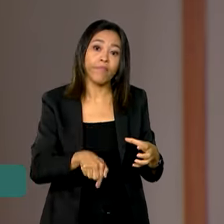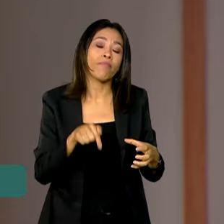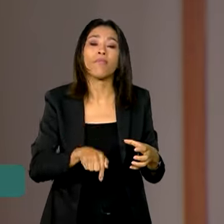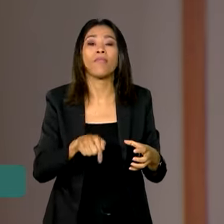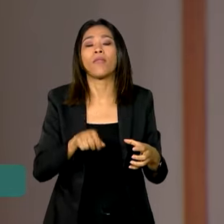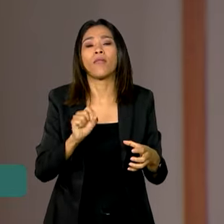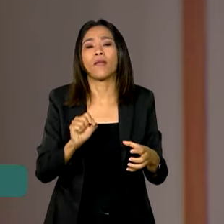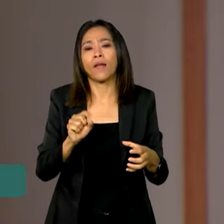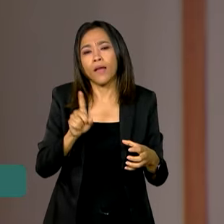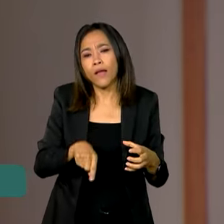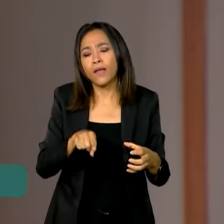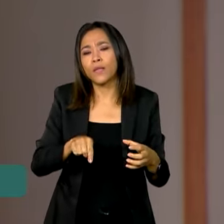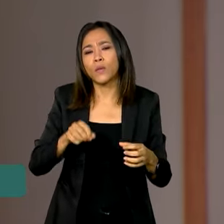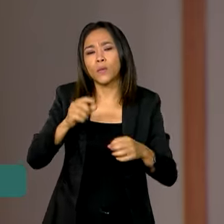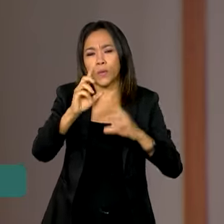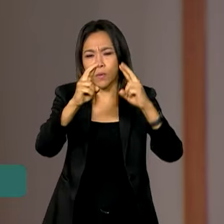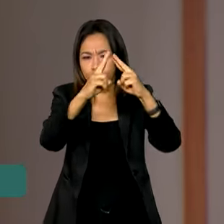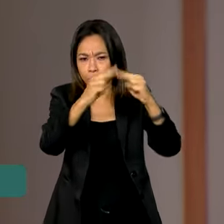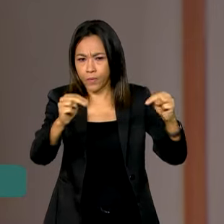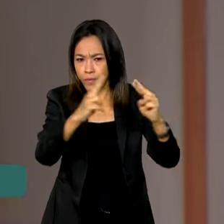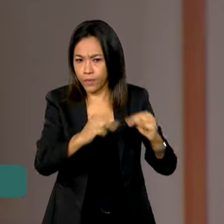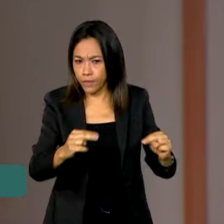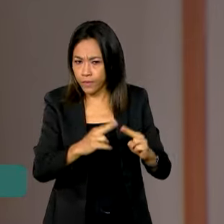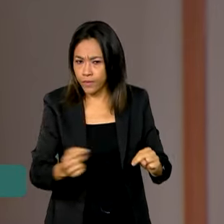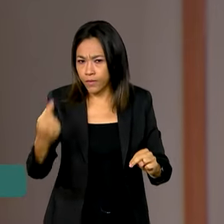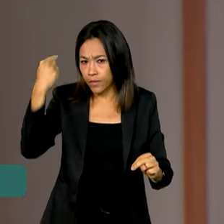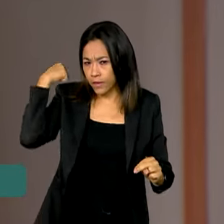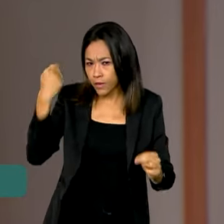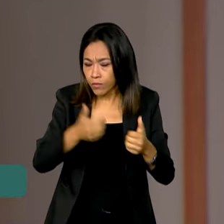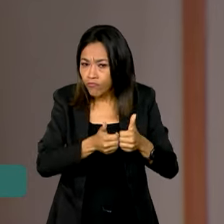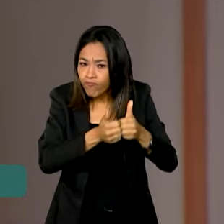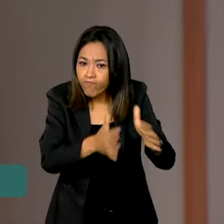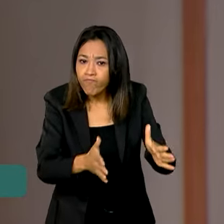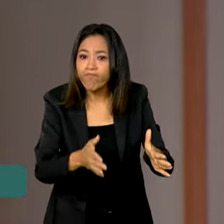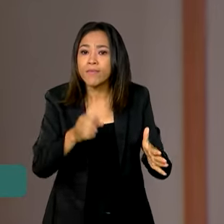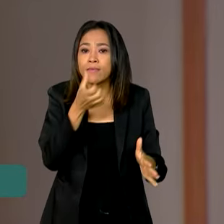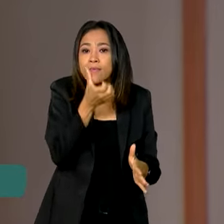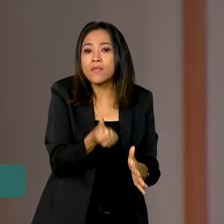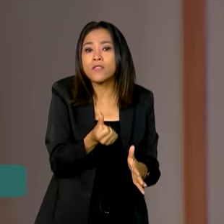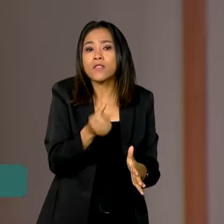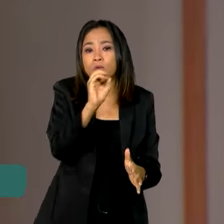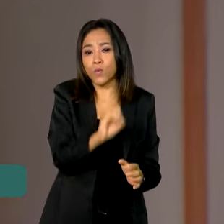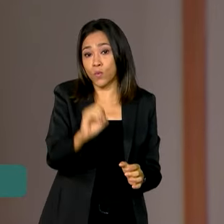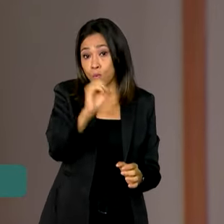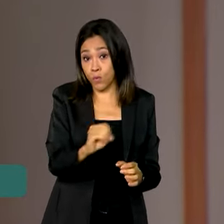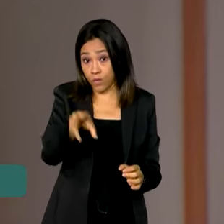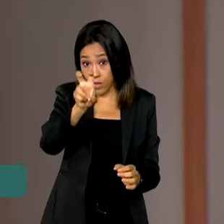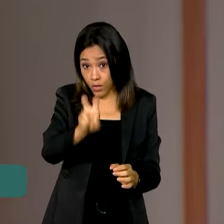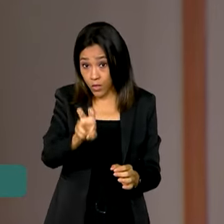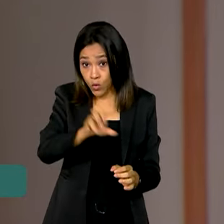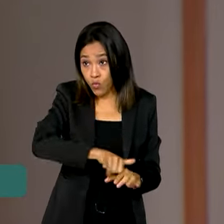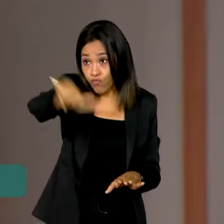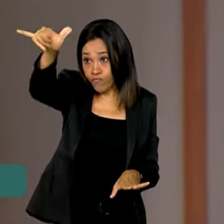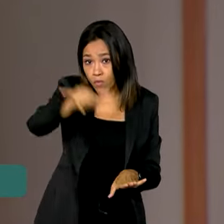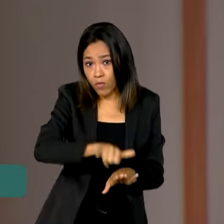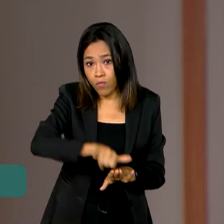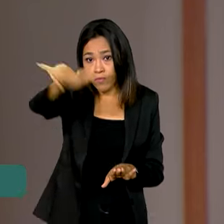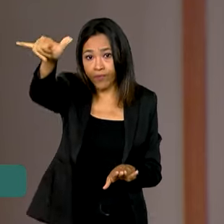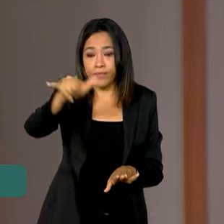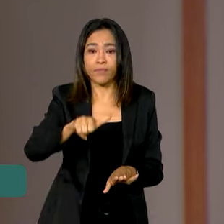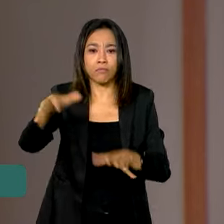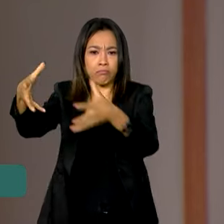aí da Operação Raízes do Cedro. Desde o início das atividades, em 6 de outubro, 5 voos da Força Aérea